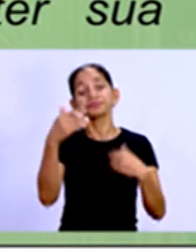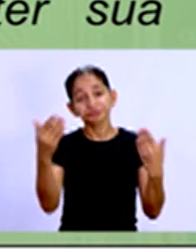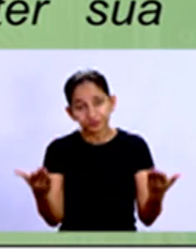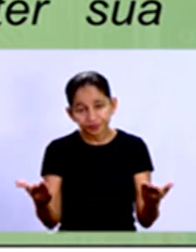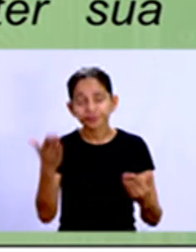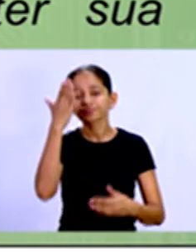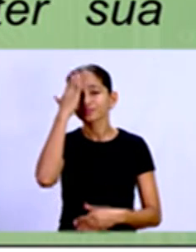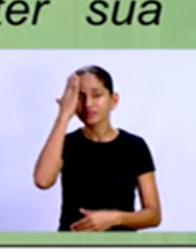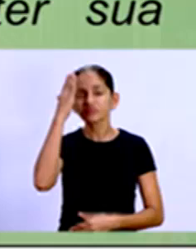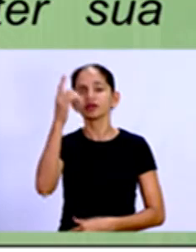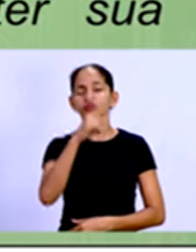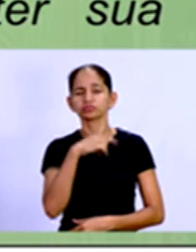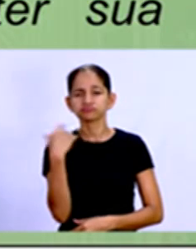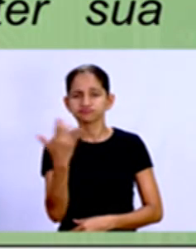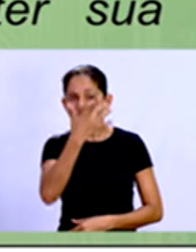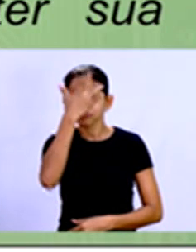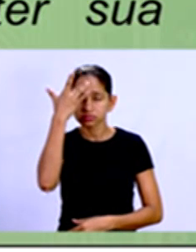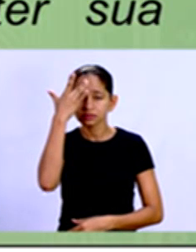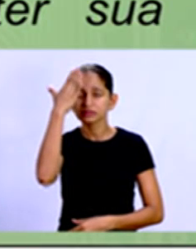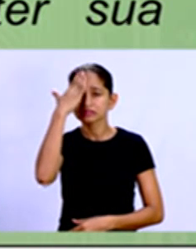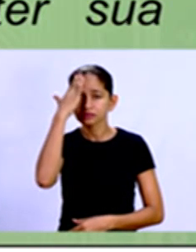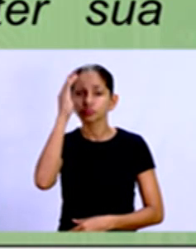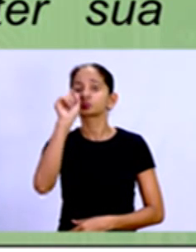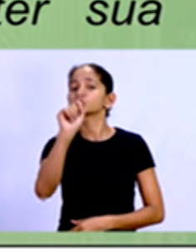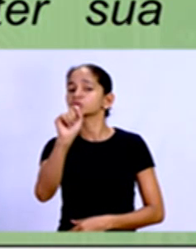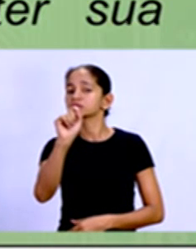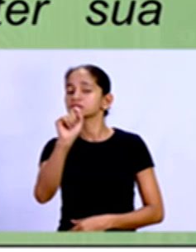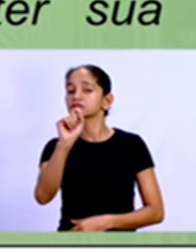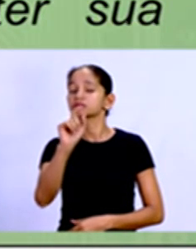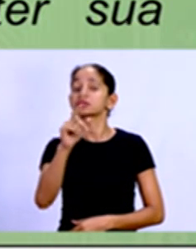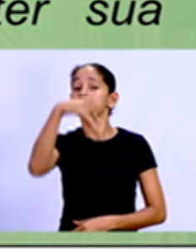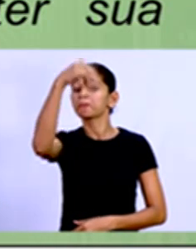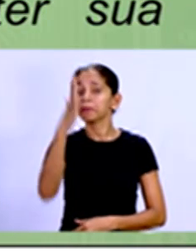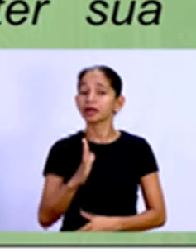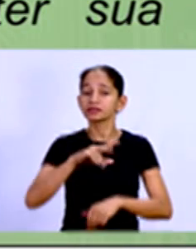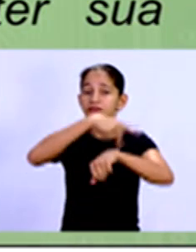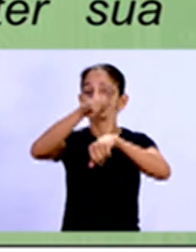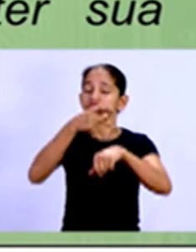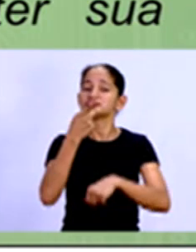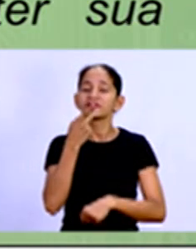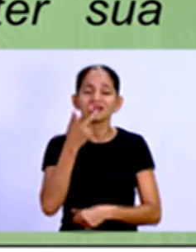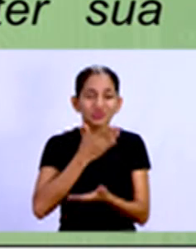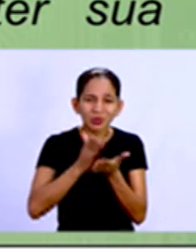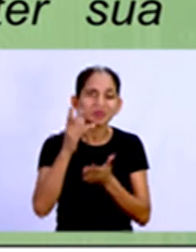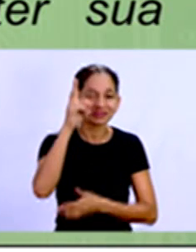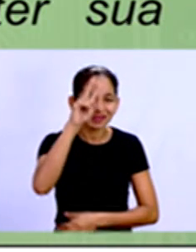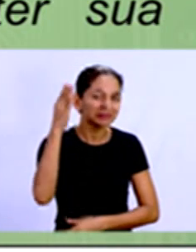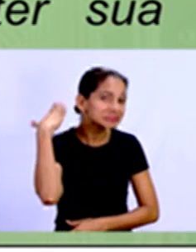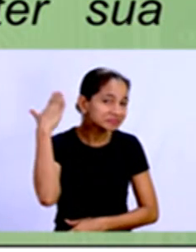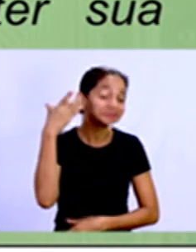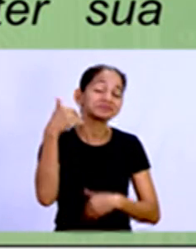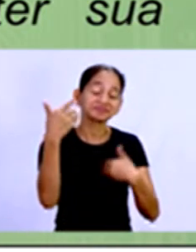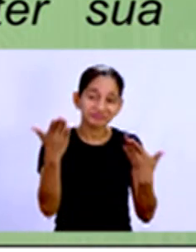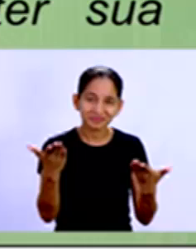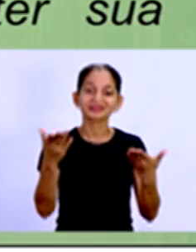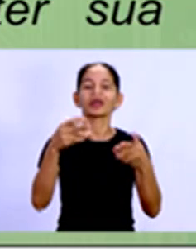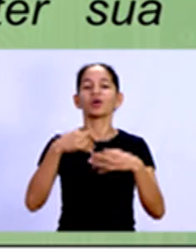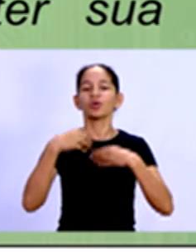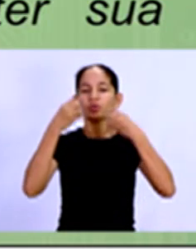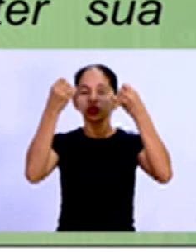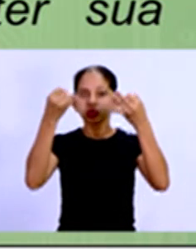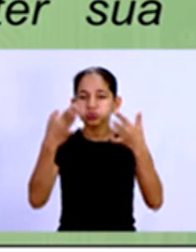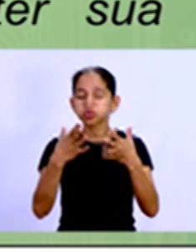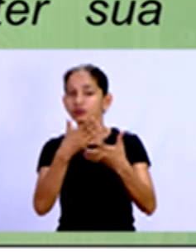Sabemos todos que a população brasileira ela está envelhecendo, como eu falei logo no início. Mantidas as